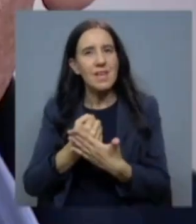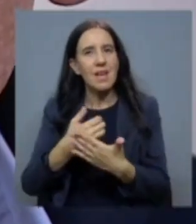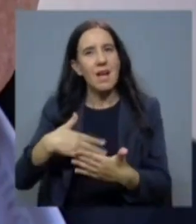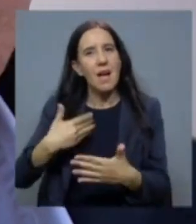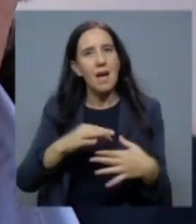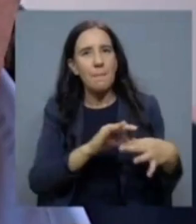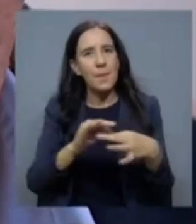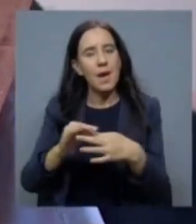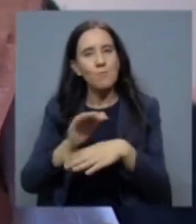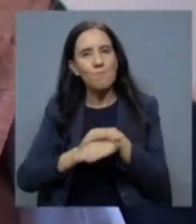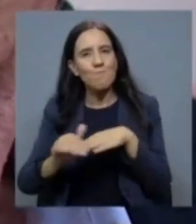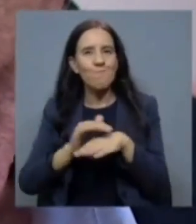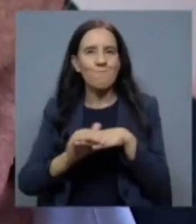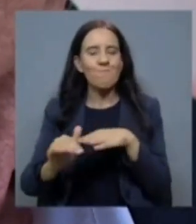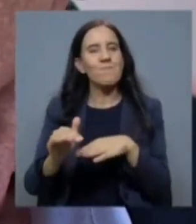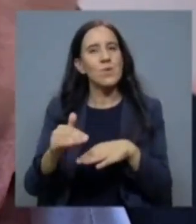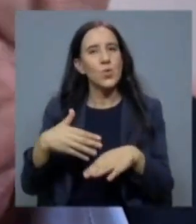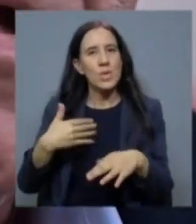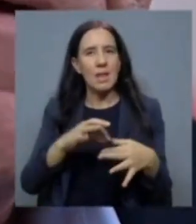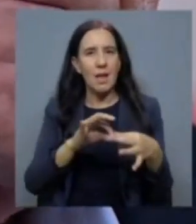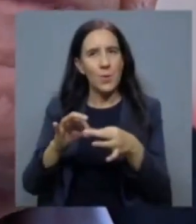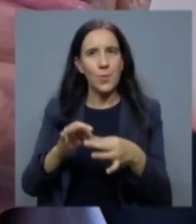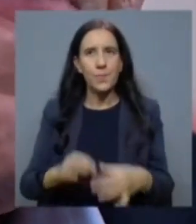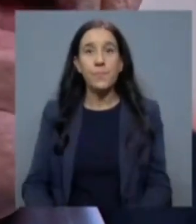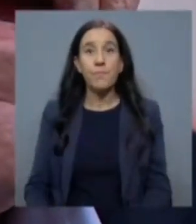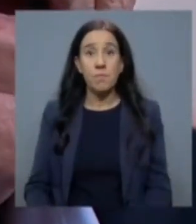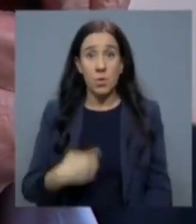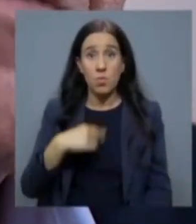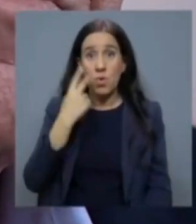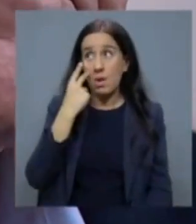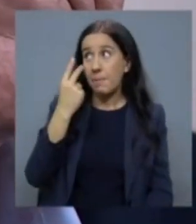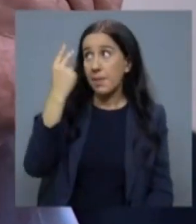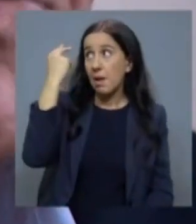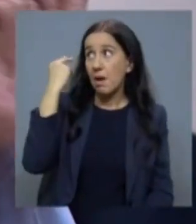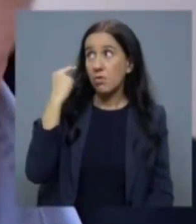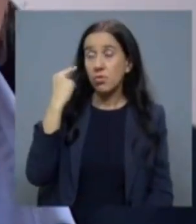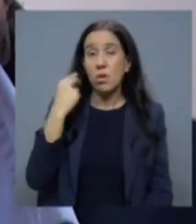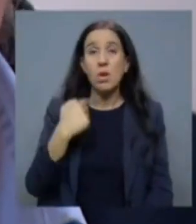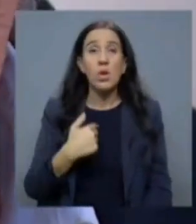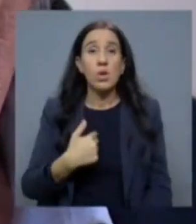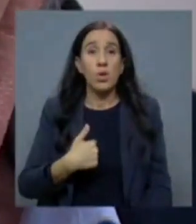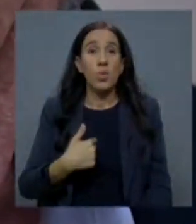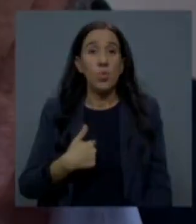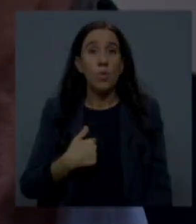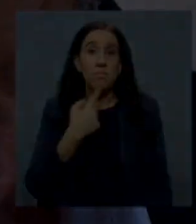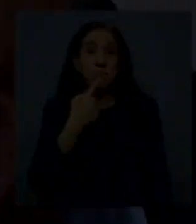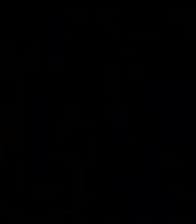afetivo. Olhando para trás, portanto, eu confesso que vivi